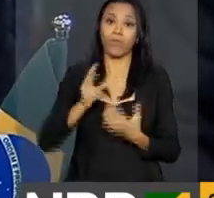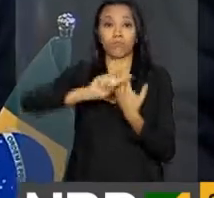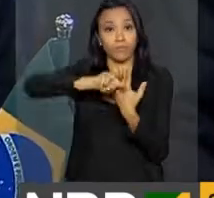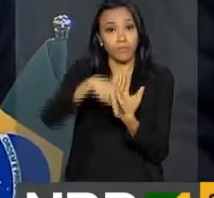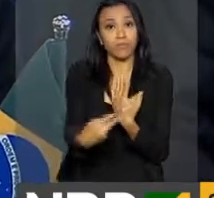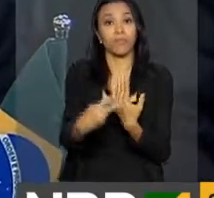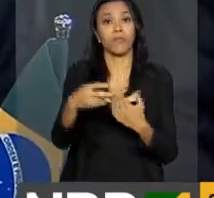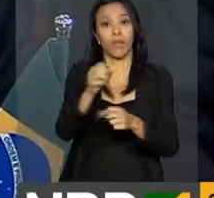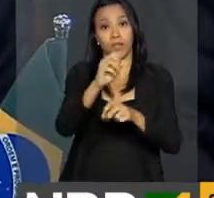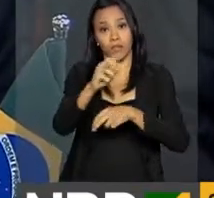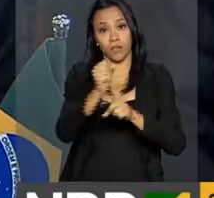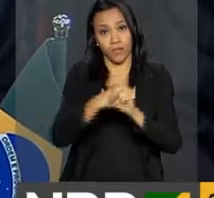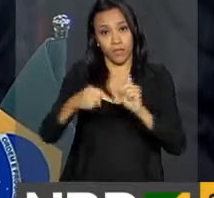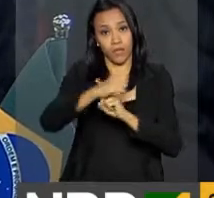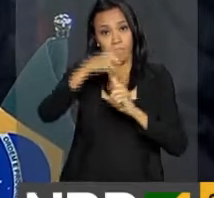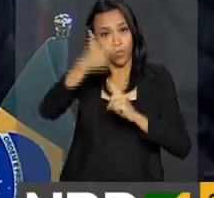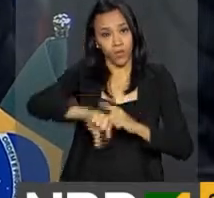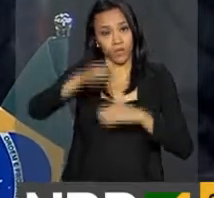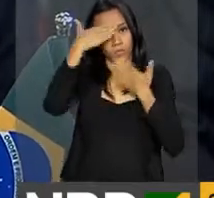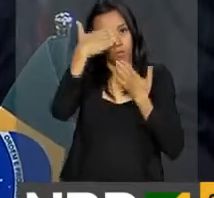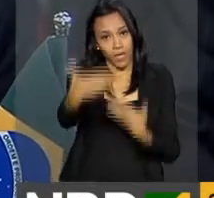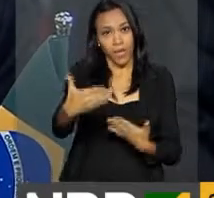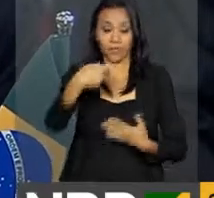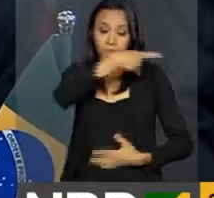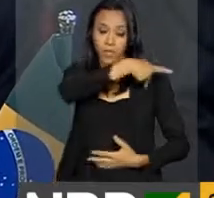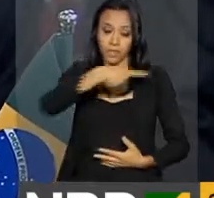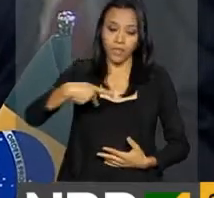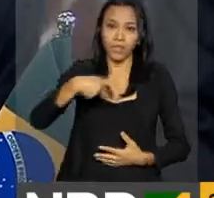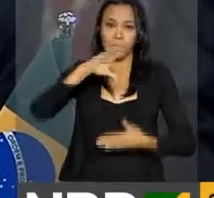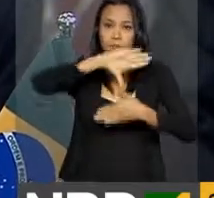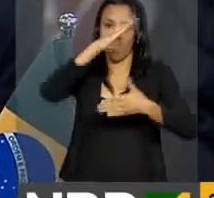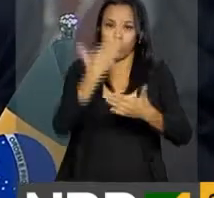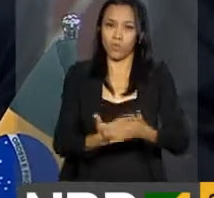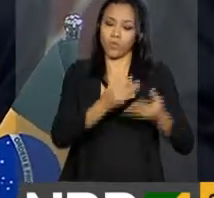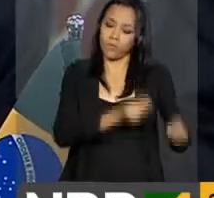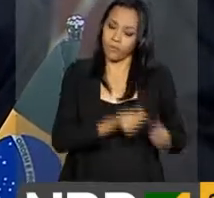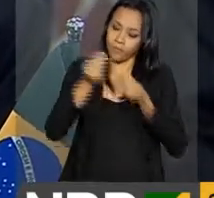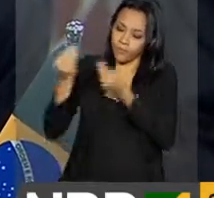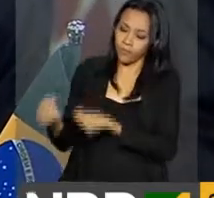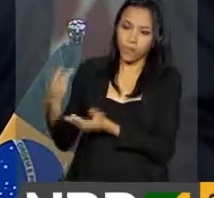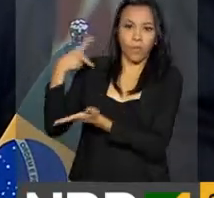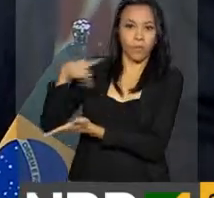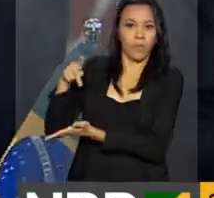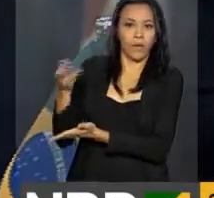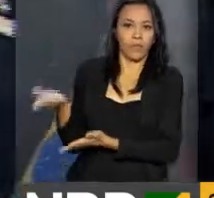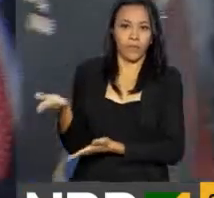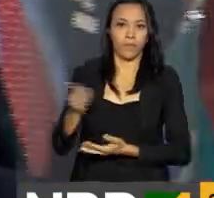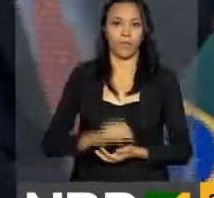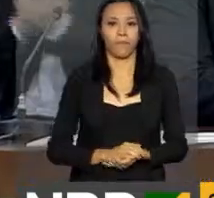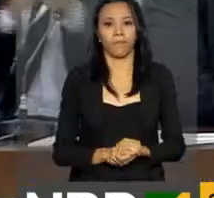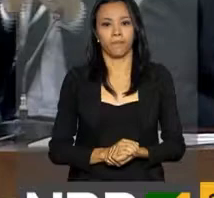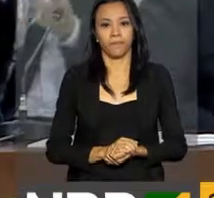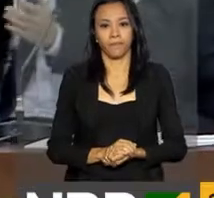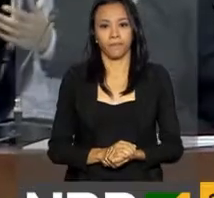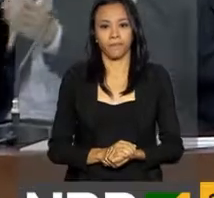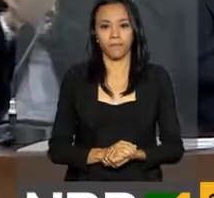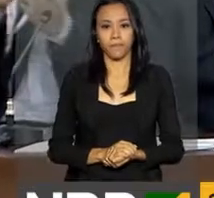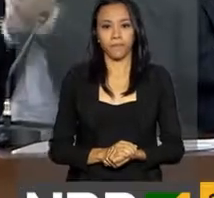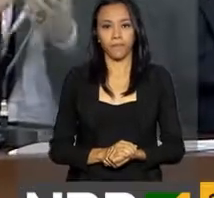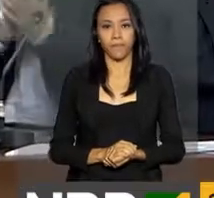vez, muito obrigado a todos. Passo a presidência do Mercosul ao Paraguai. Muito obrigado.